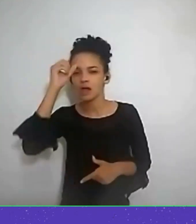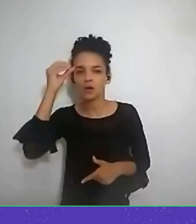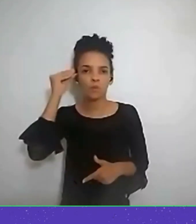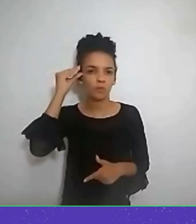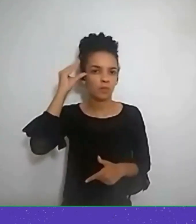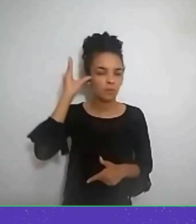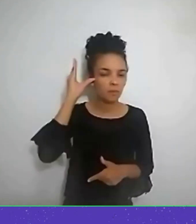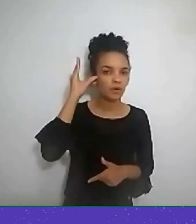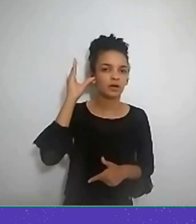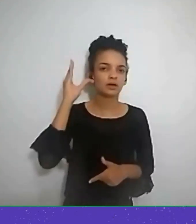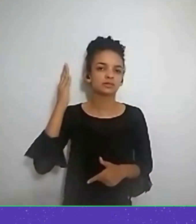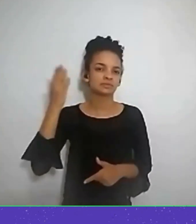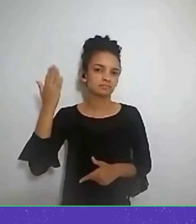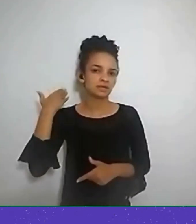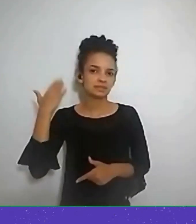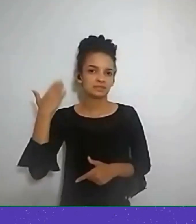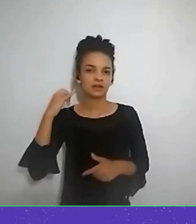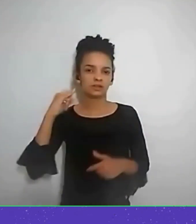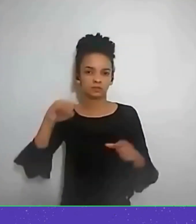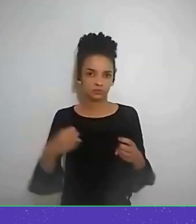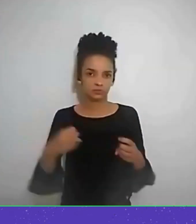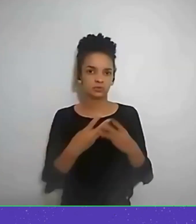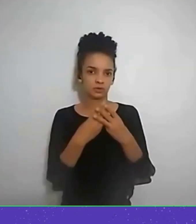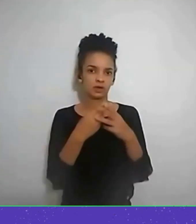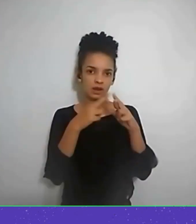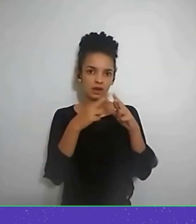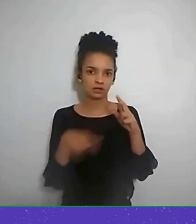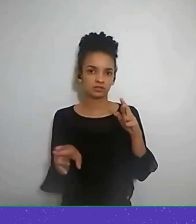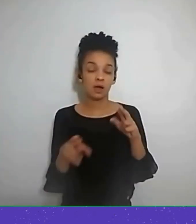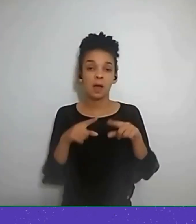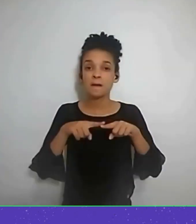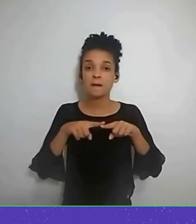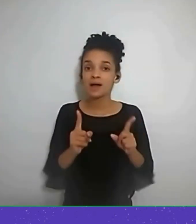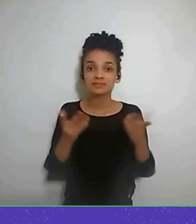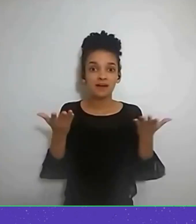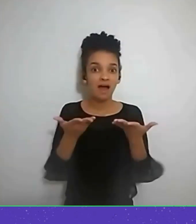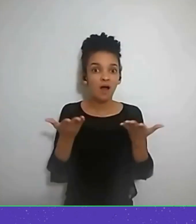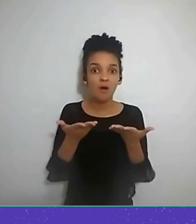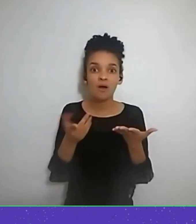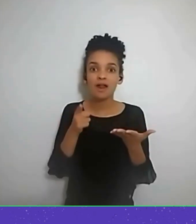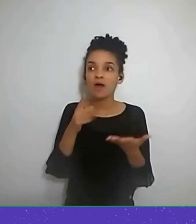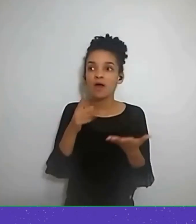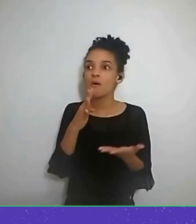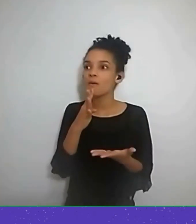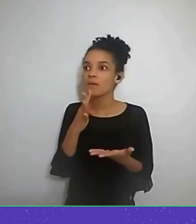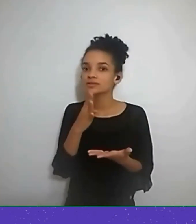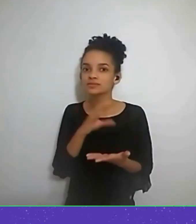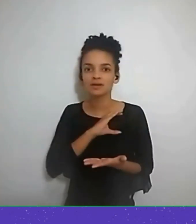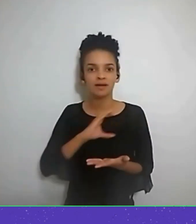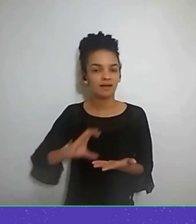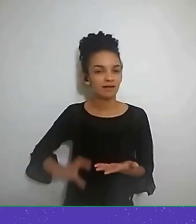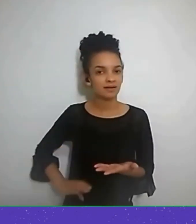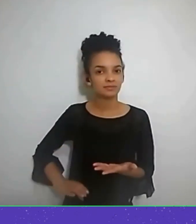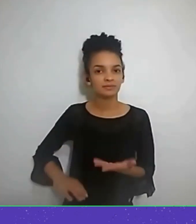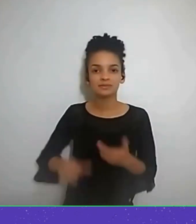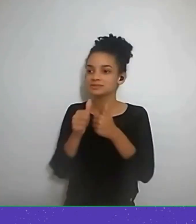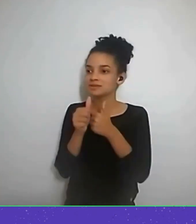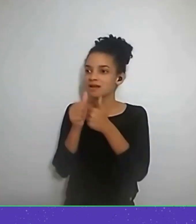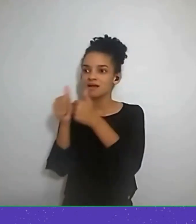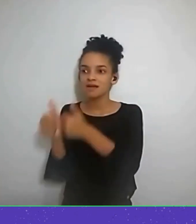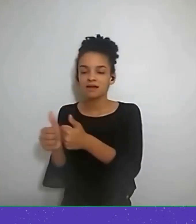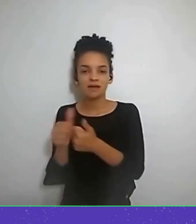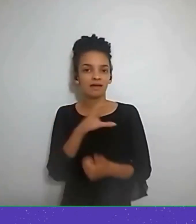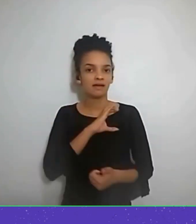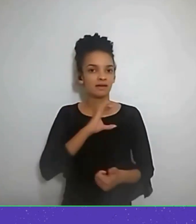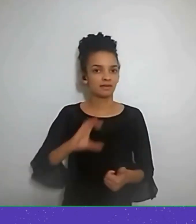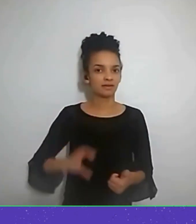judaísmo, mas agora ele viu a Cristo, passou a seguir a Cristo e passou a perseguir a